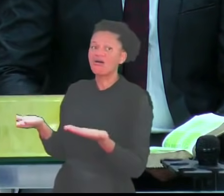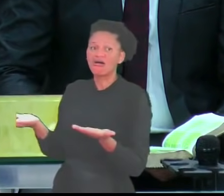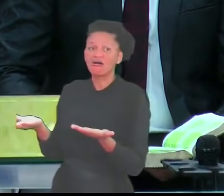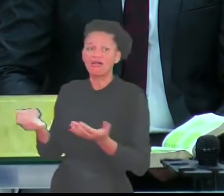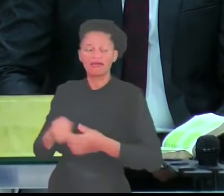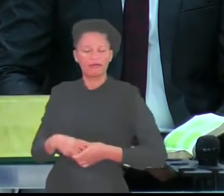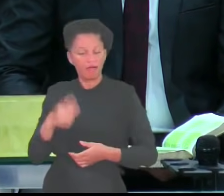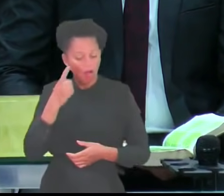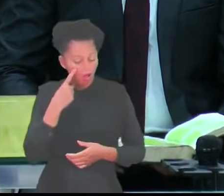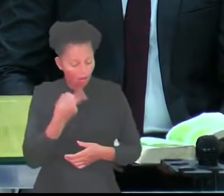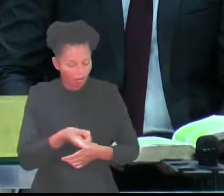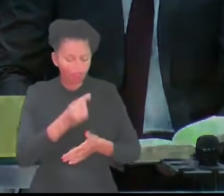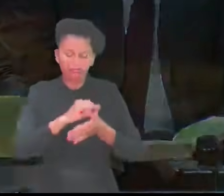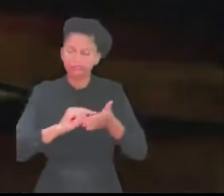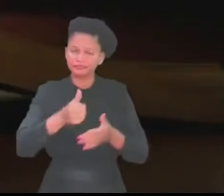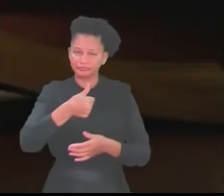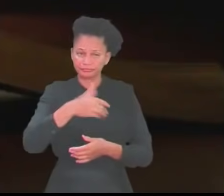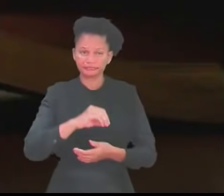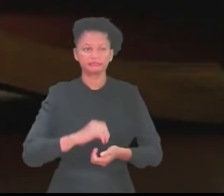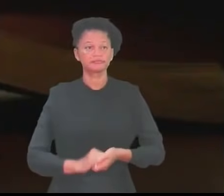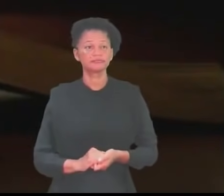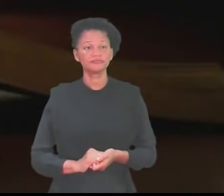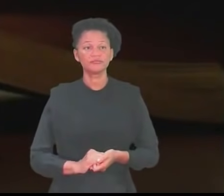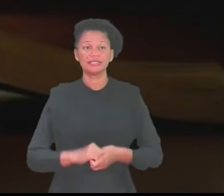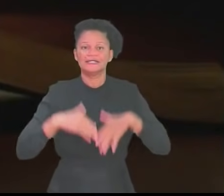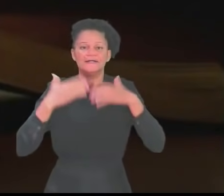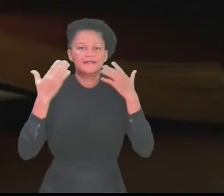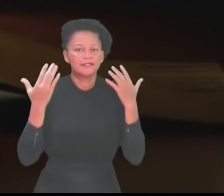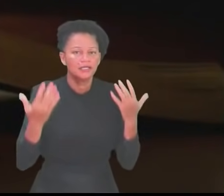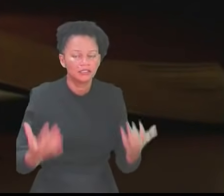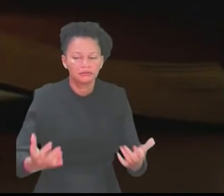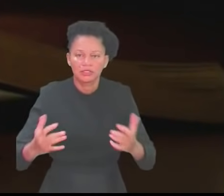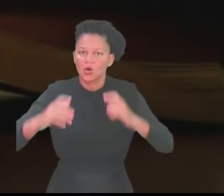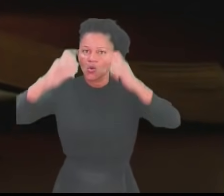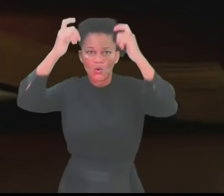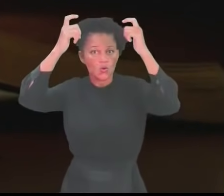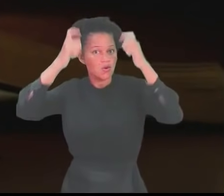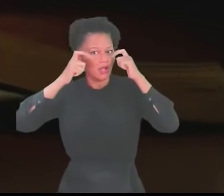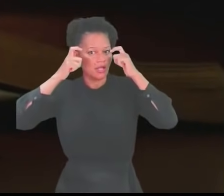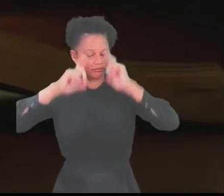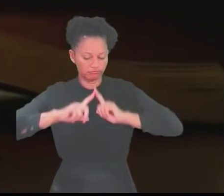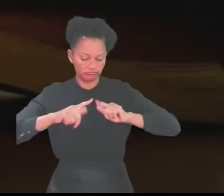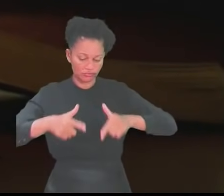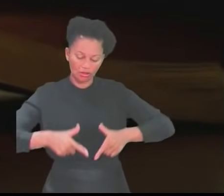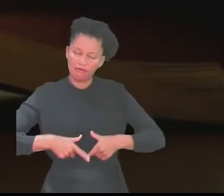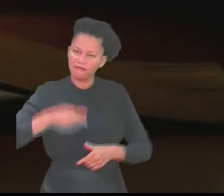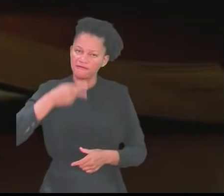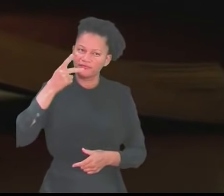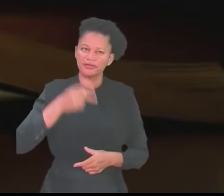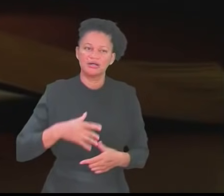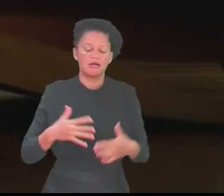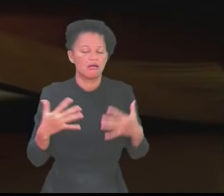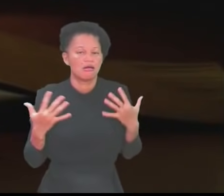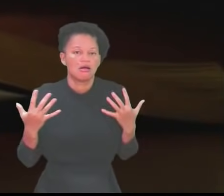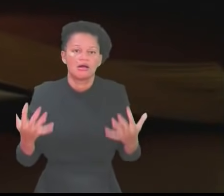10, por favor. Então disse o rei de Israel: